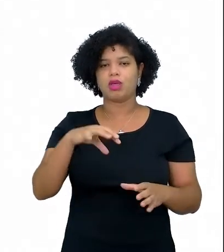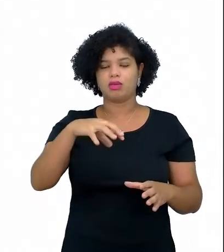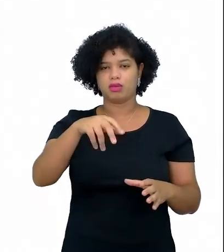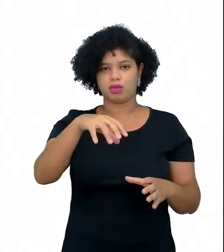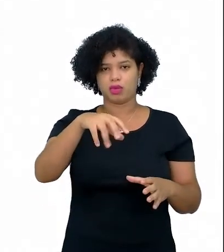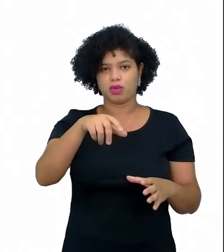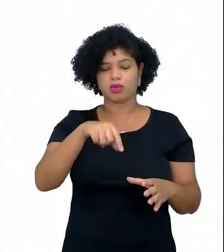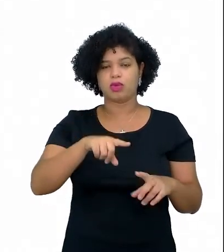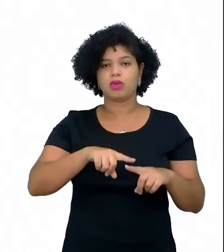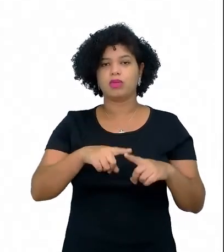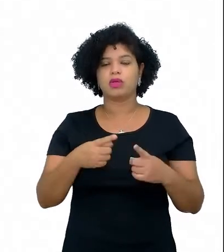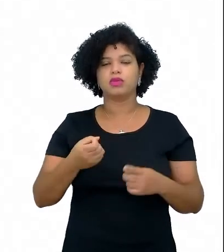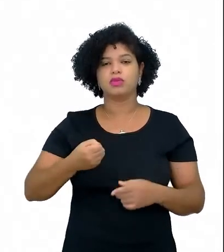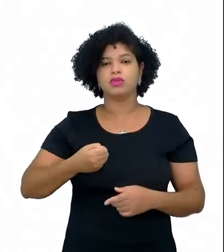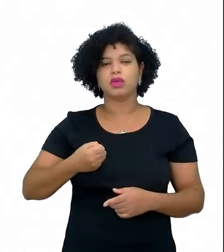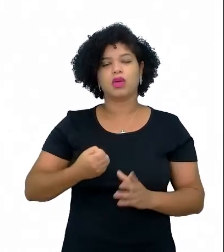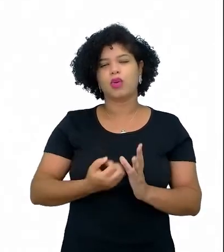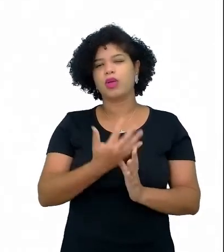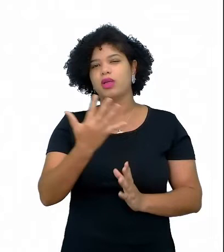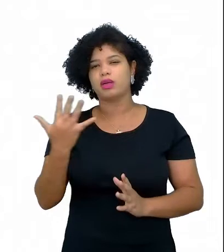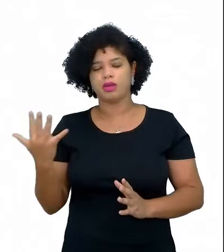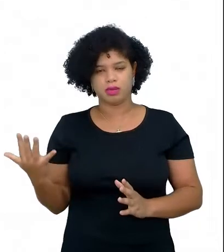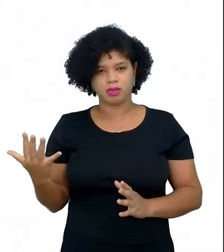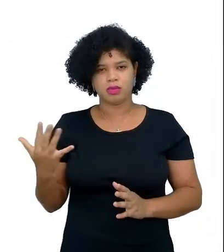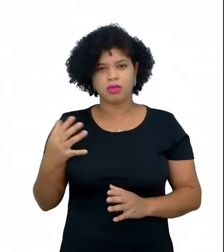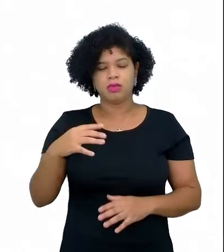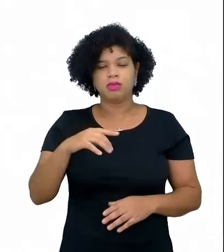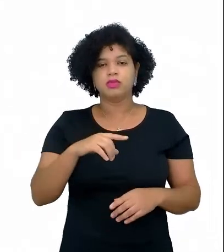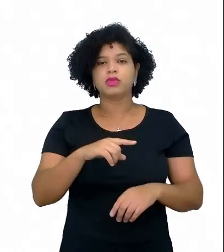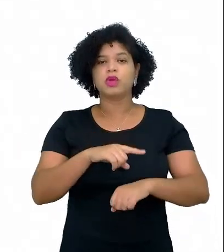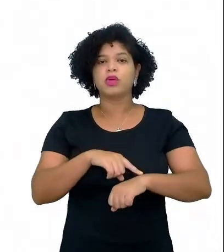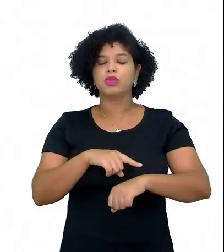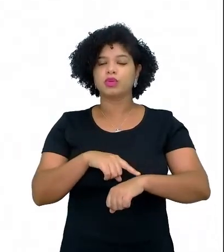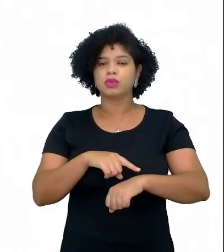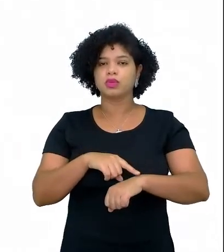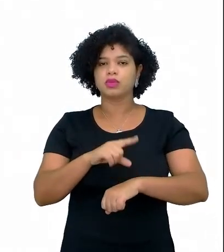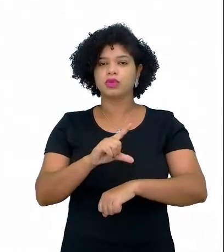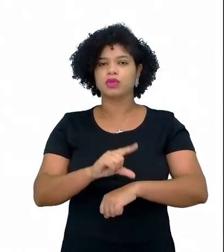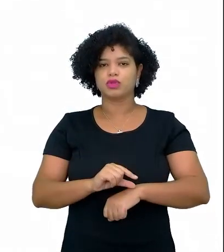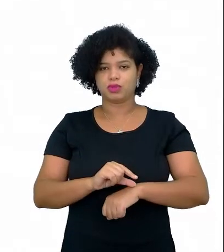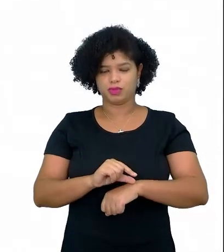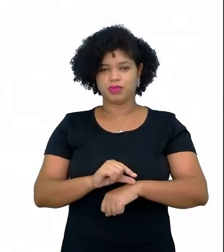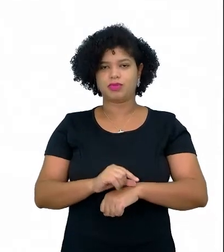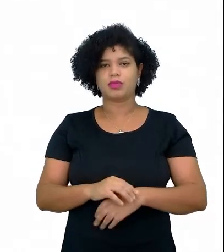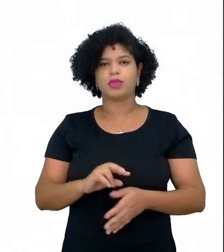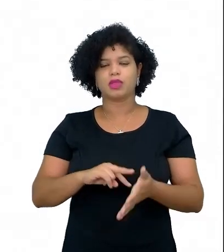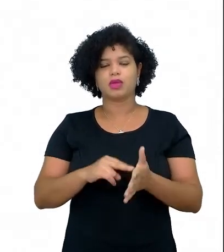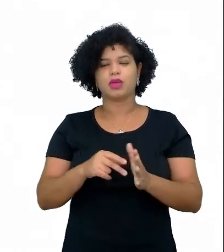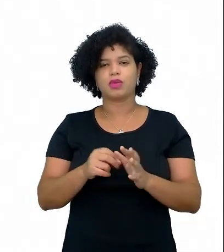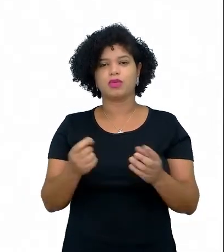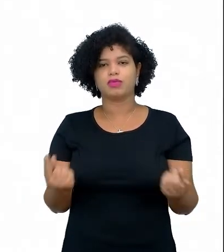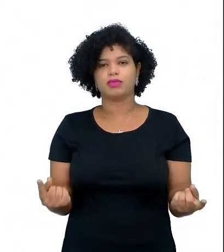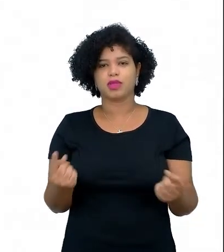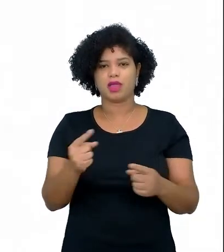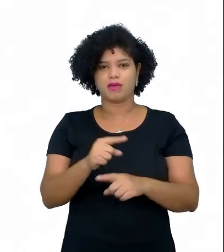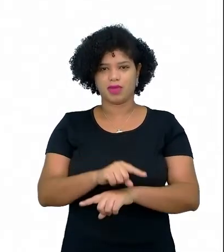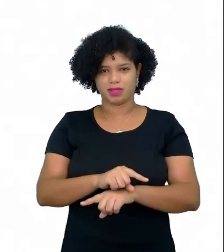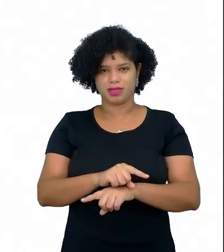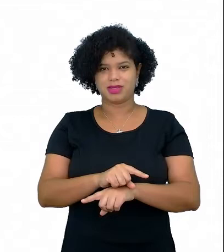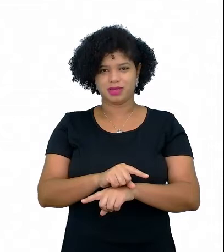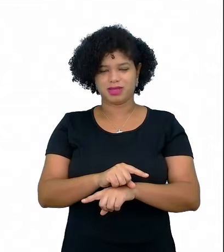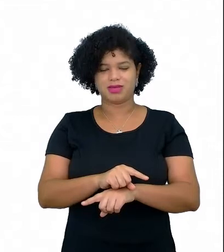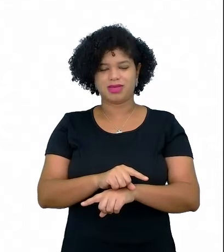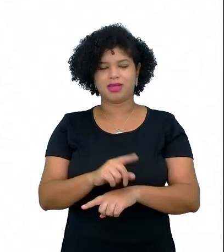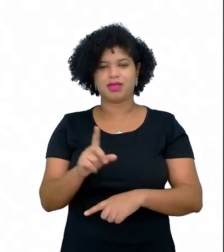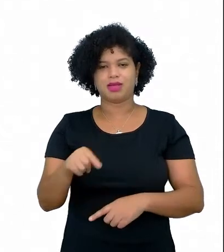aumentei o número de torneiras, diminuiu o tempo. Ou seja, o que eu posso falar? Que as grandezas são inversamente proporcionais. Porque